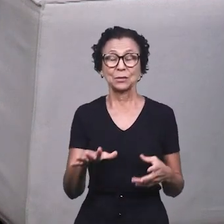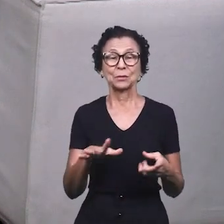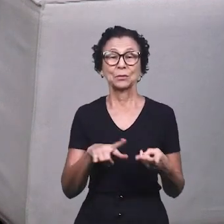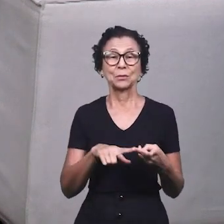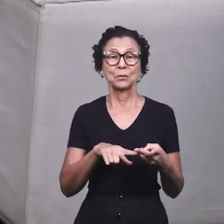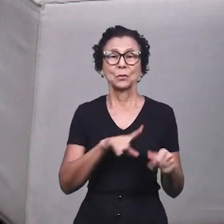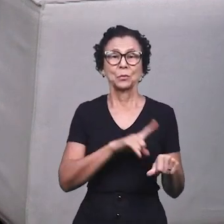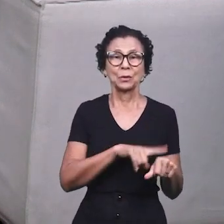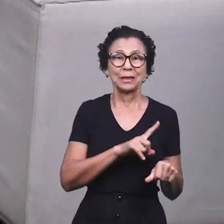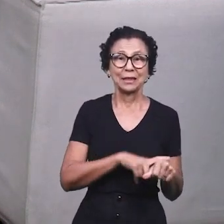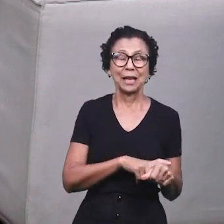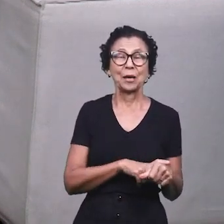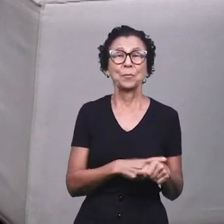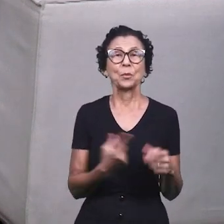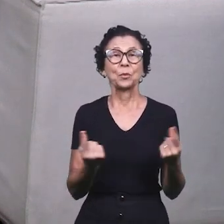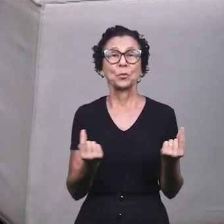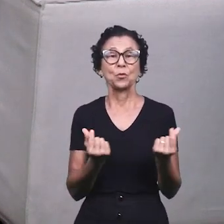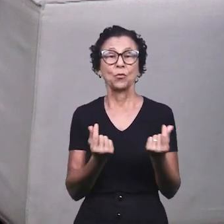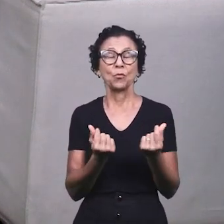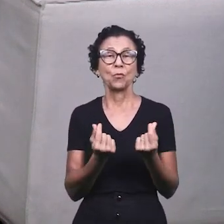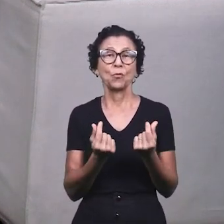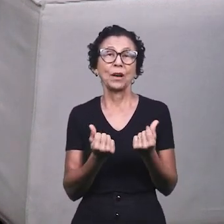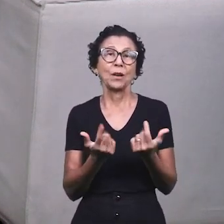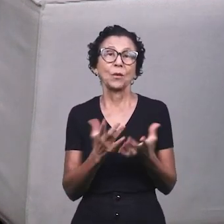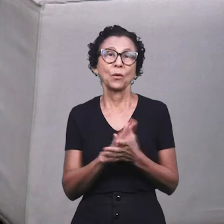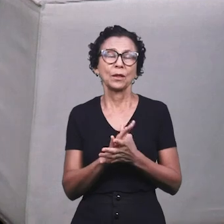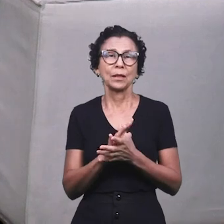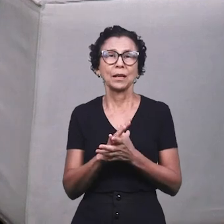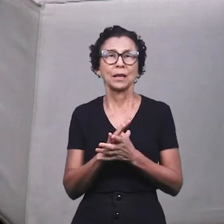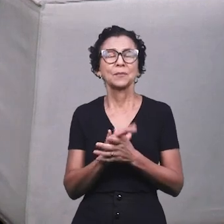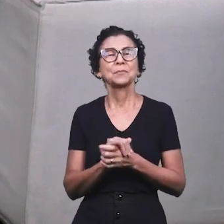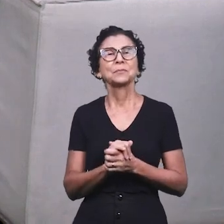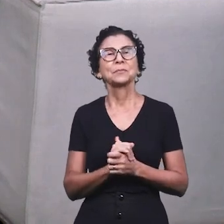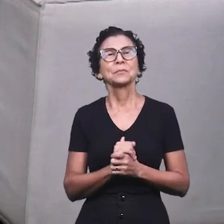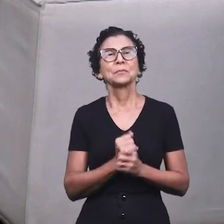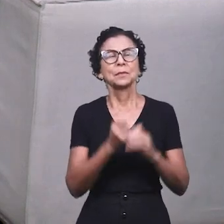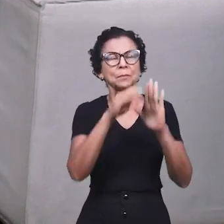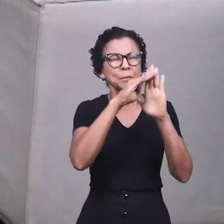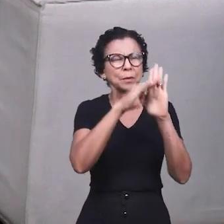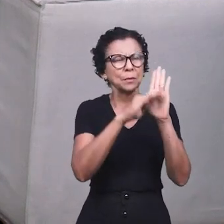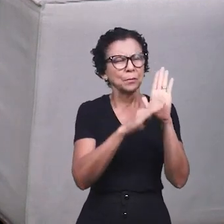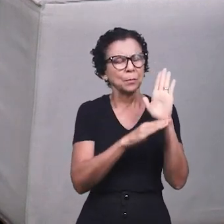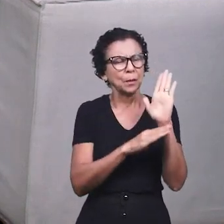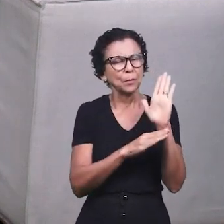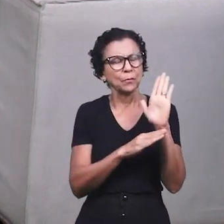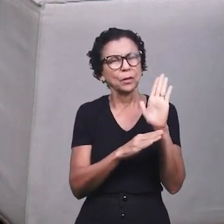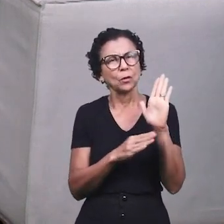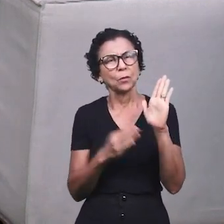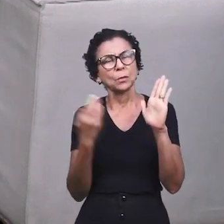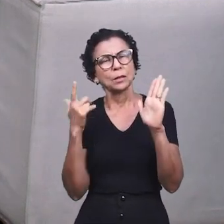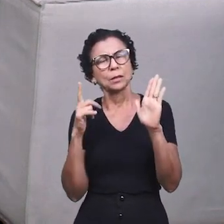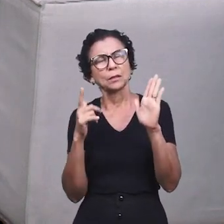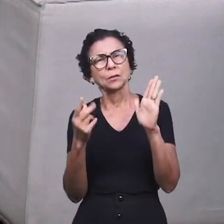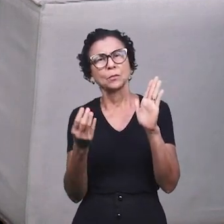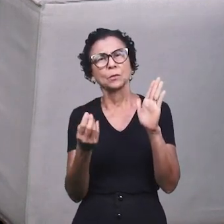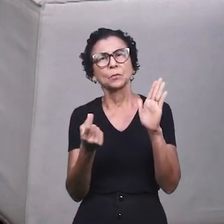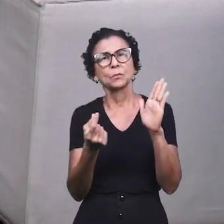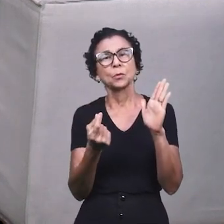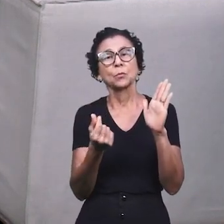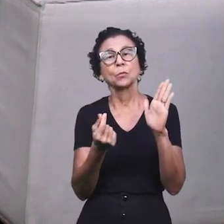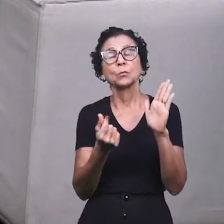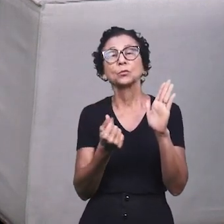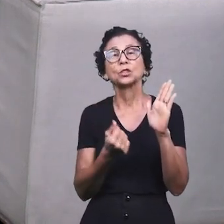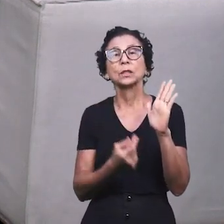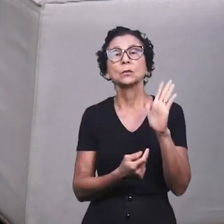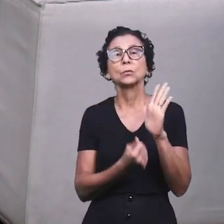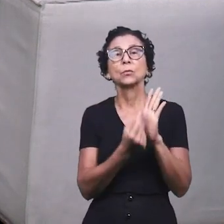tempo e orçamento também, né? Então, conta um pouco, Ana Paula, como é que você lida com